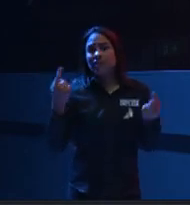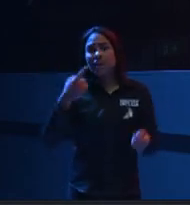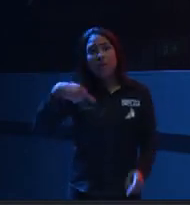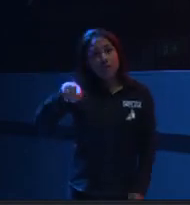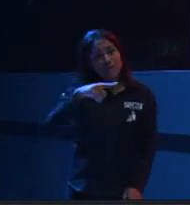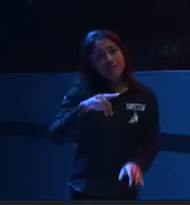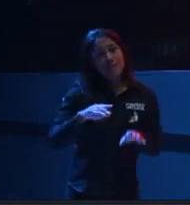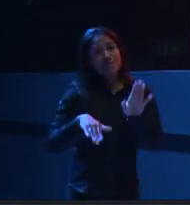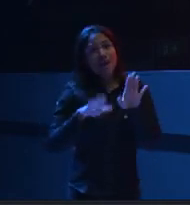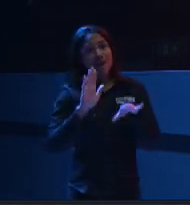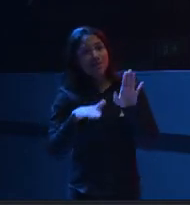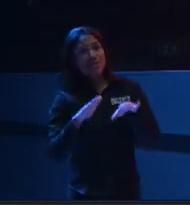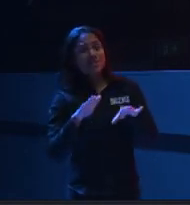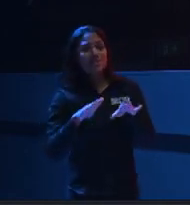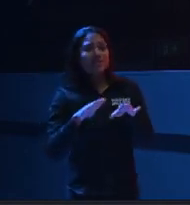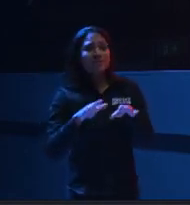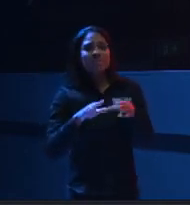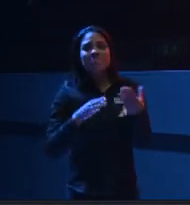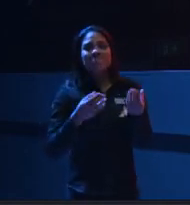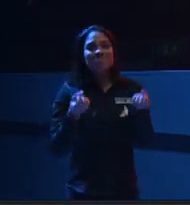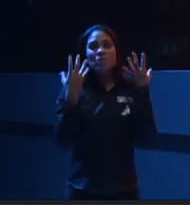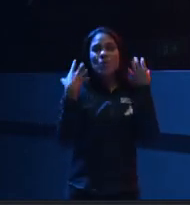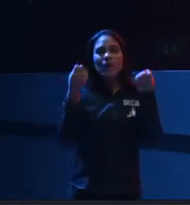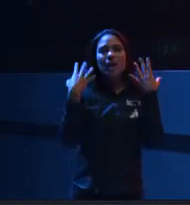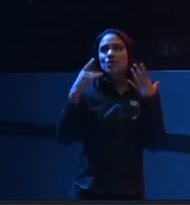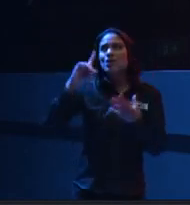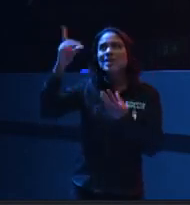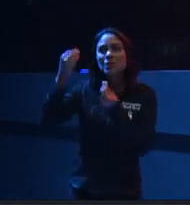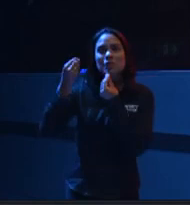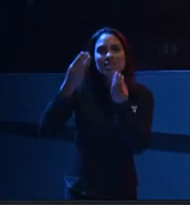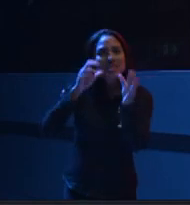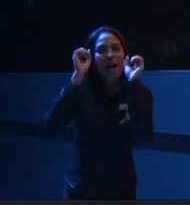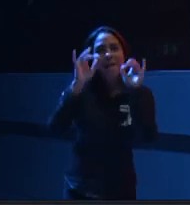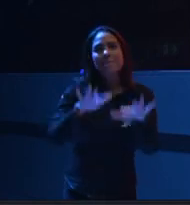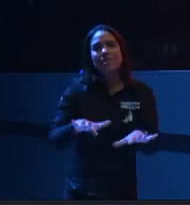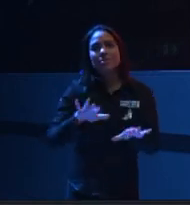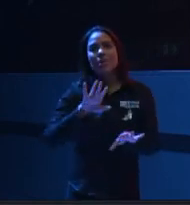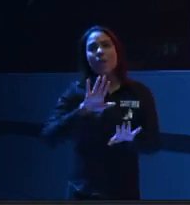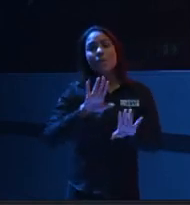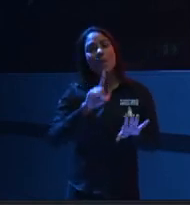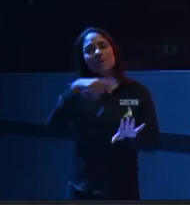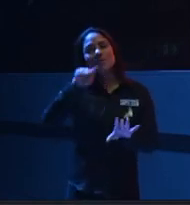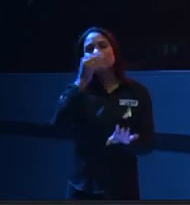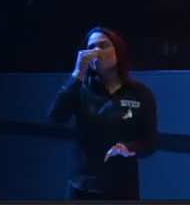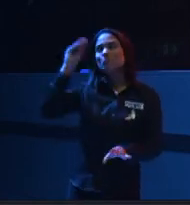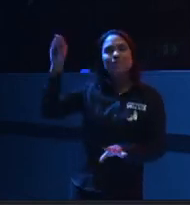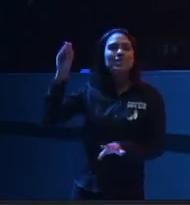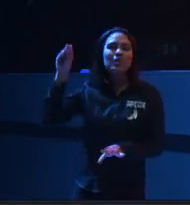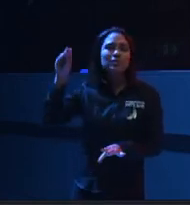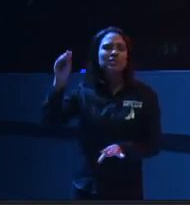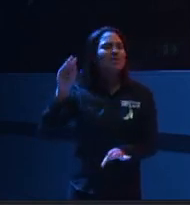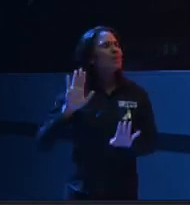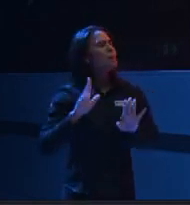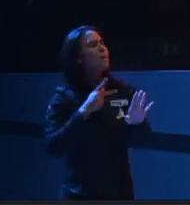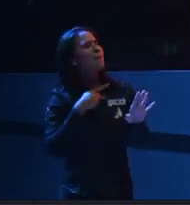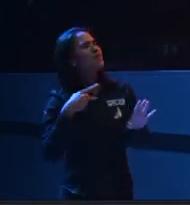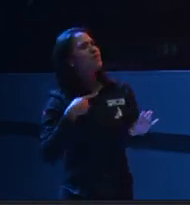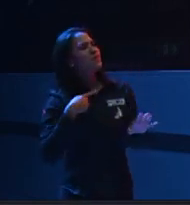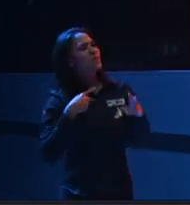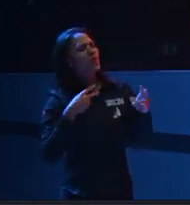viu o pastor mas eu não consigo saber onde que tá a benção de Deus eu vou te dar uma dica